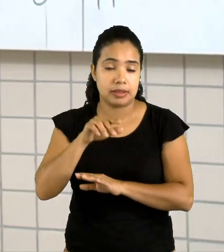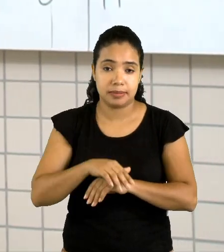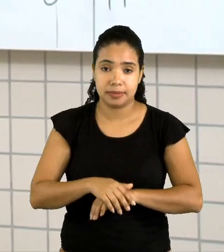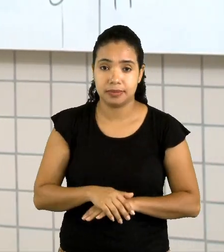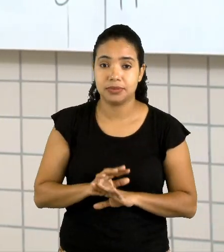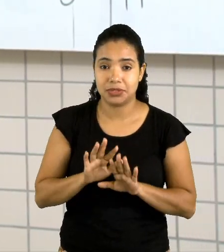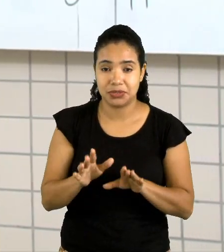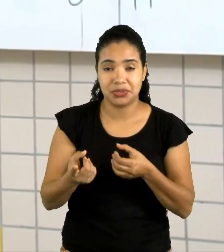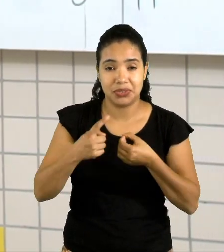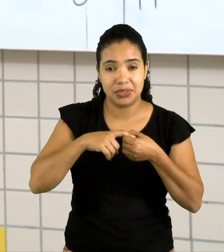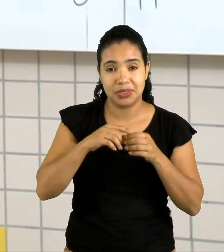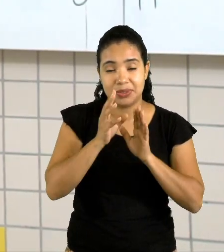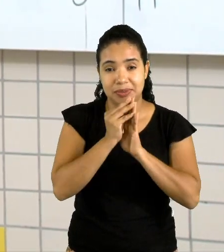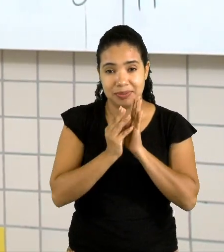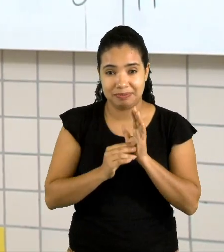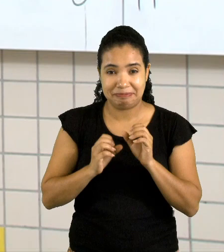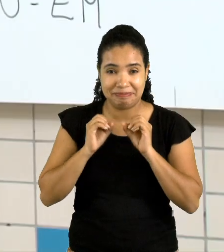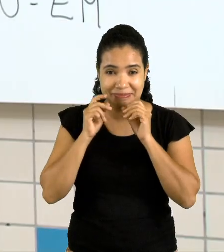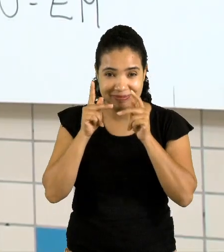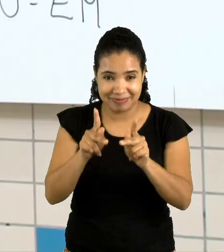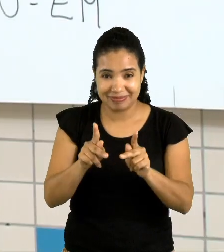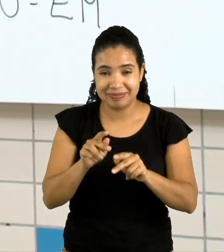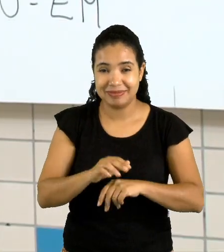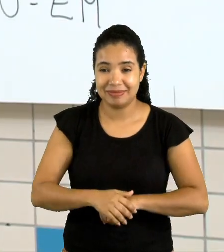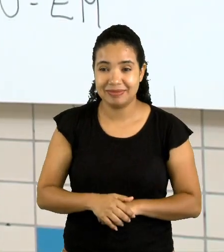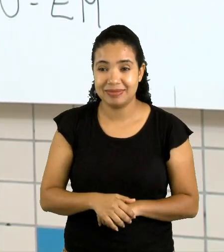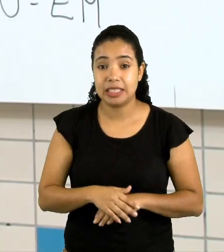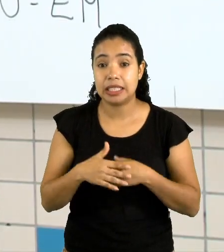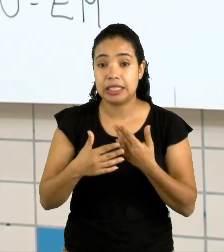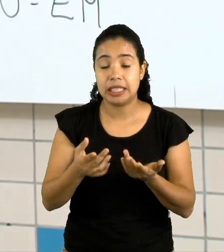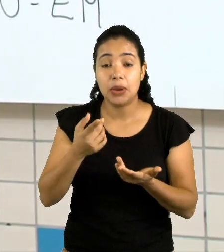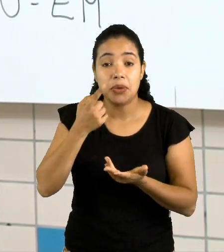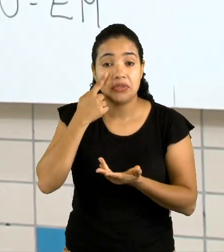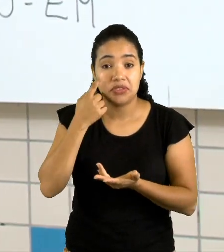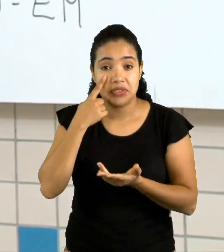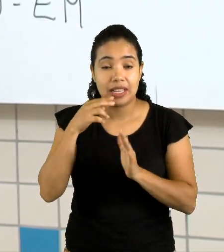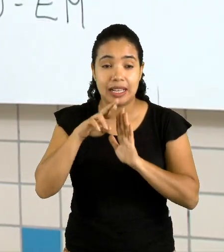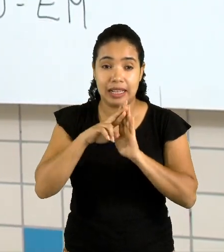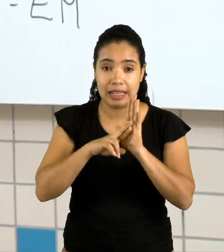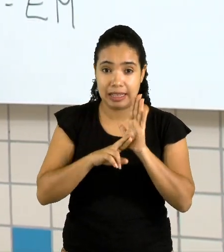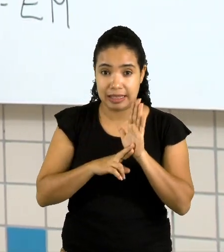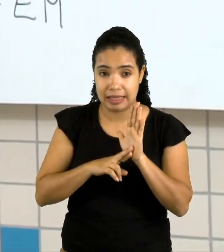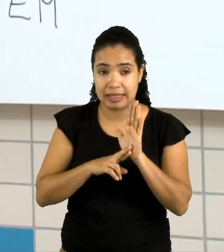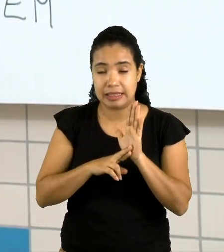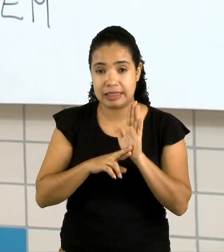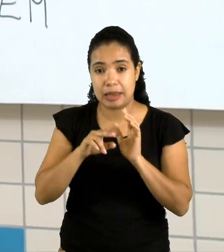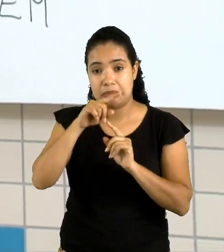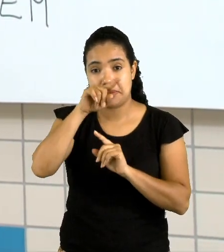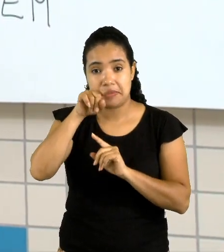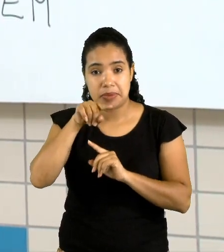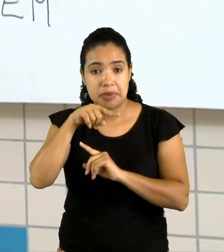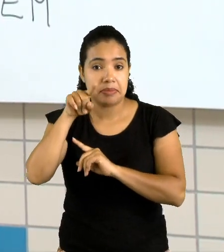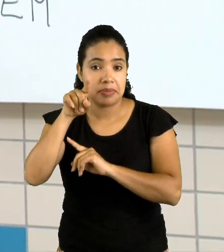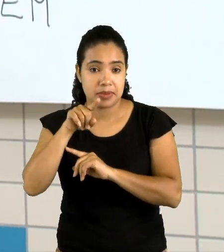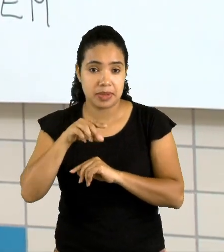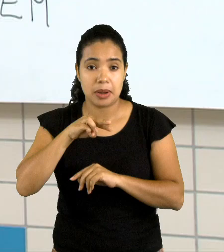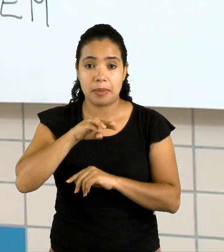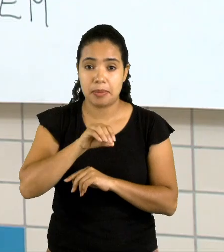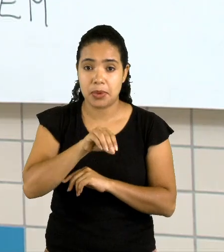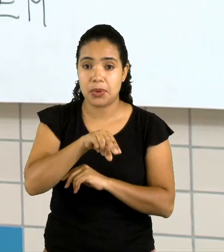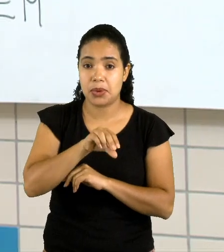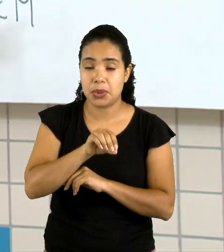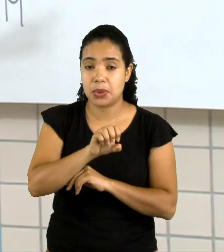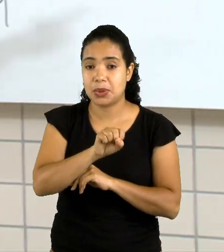esse assunto, ok? Então, nós vimos que a regra da acentuação do monossílabo